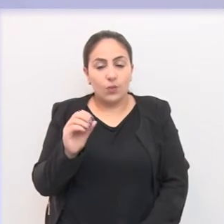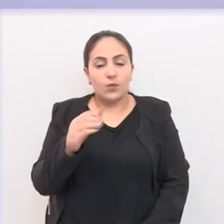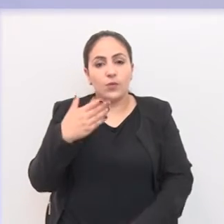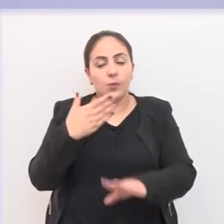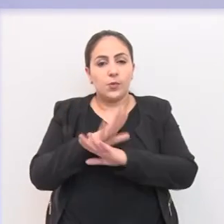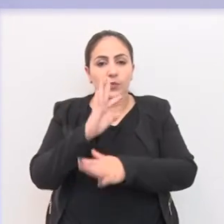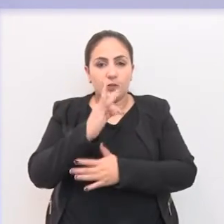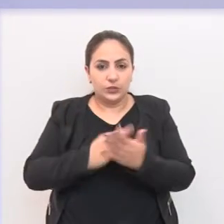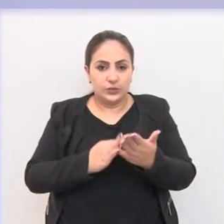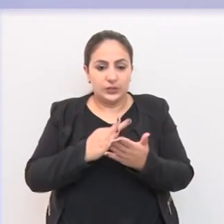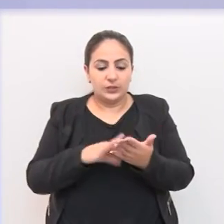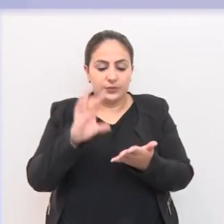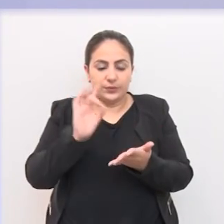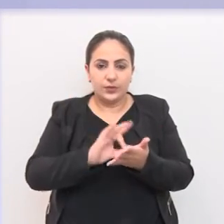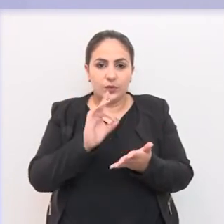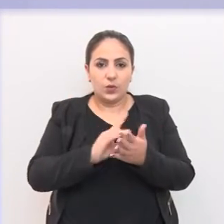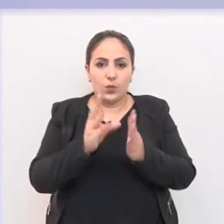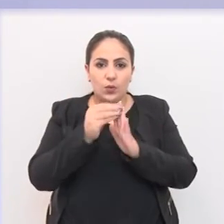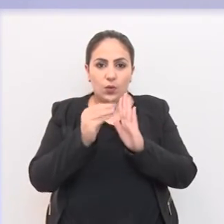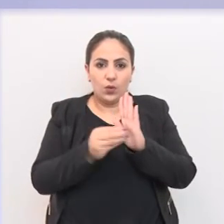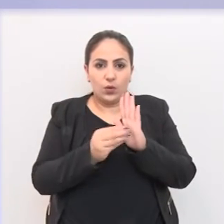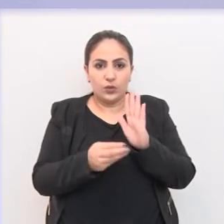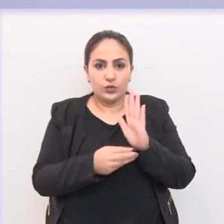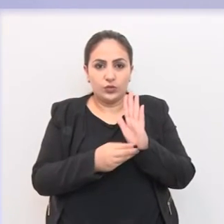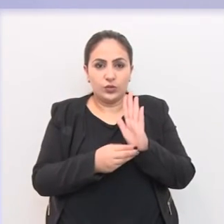foi aprovado o texto que institui o